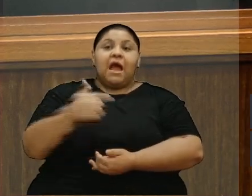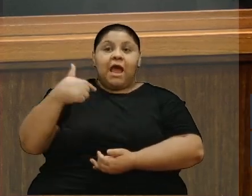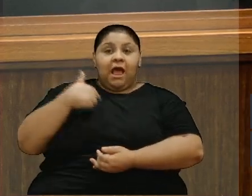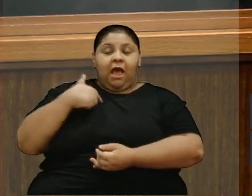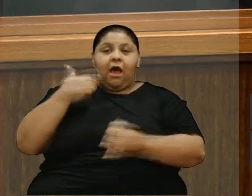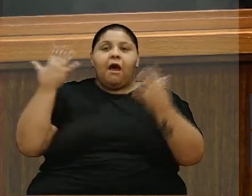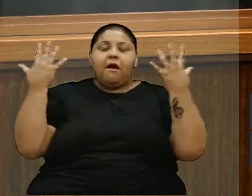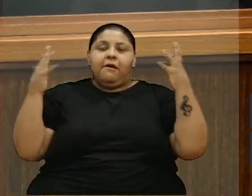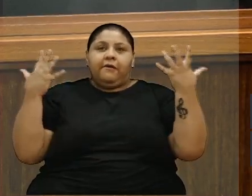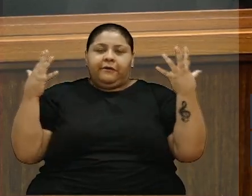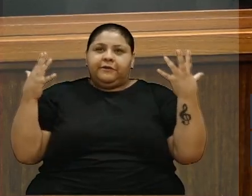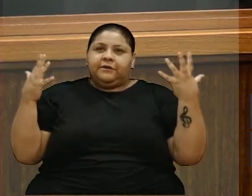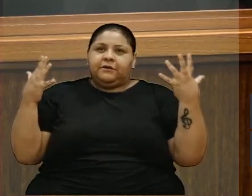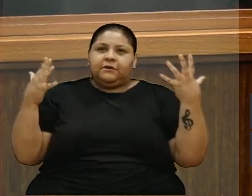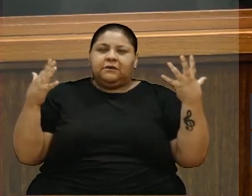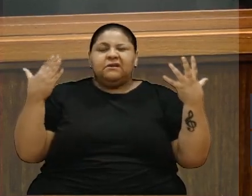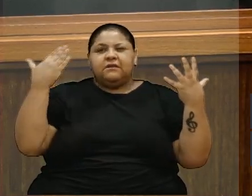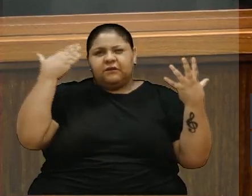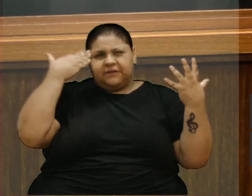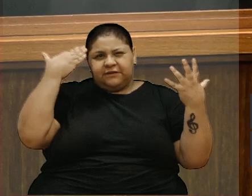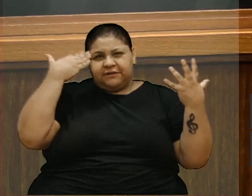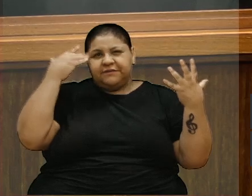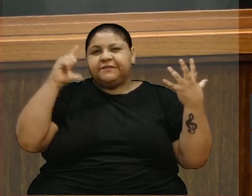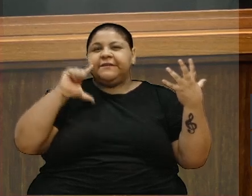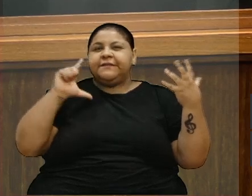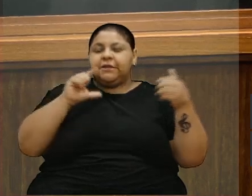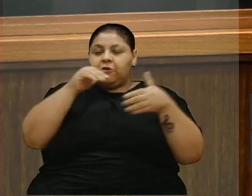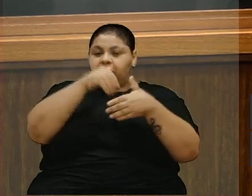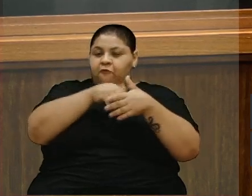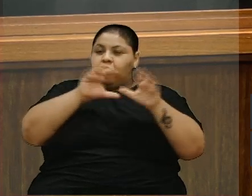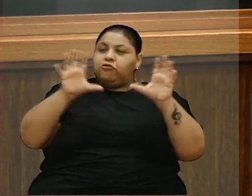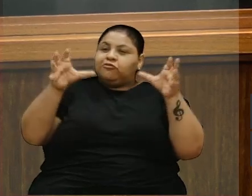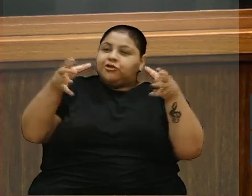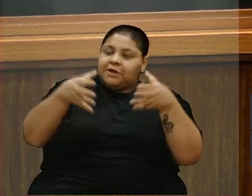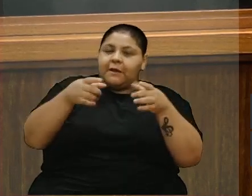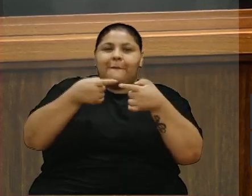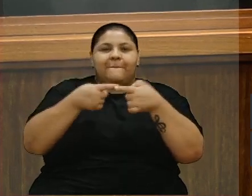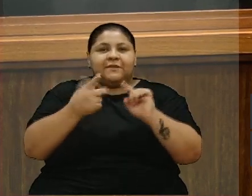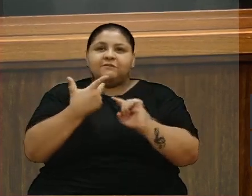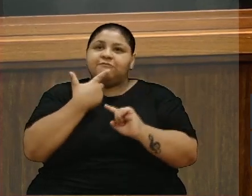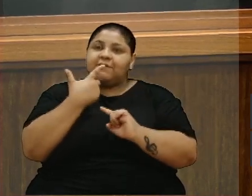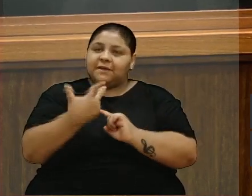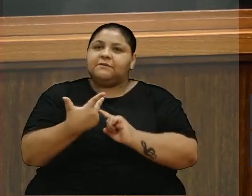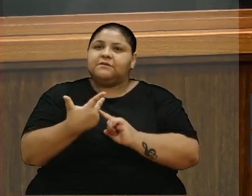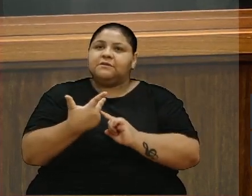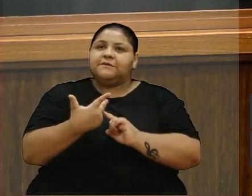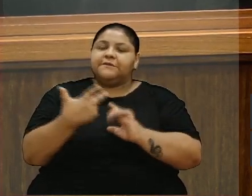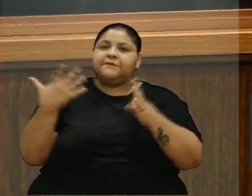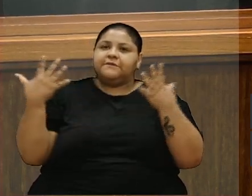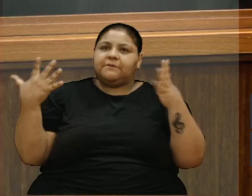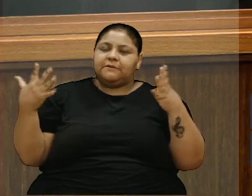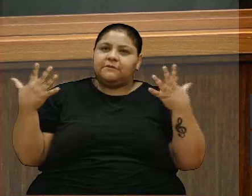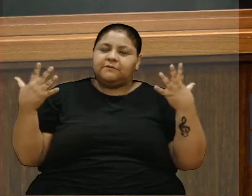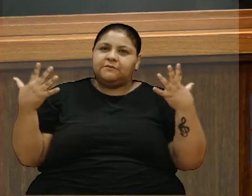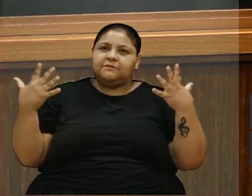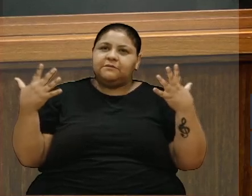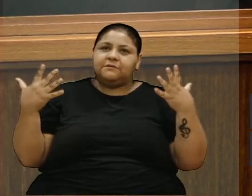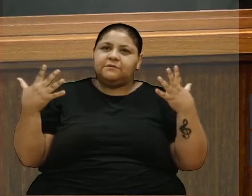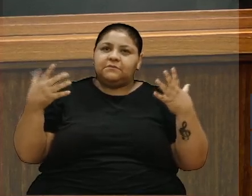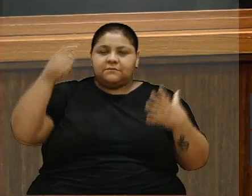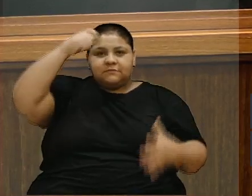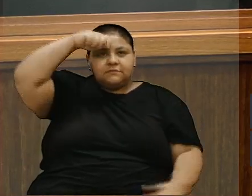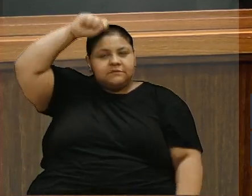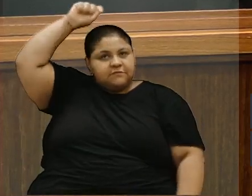parabenizar. Eu sei que tem um voto coletivo, mas eu quero reforçar aqui o parabéns à UX,